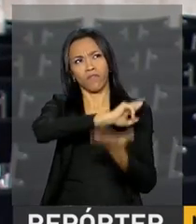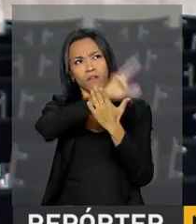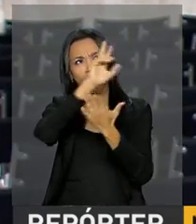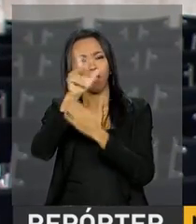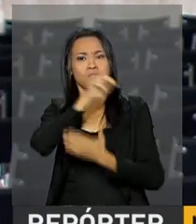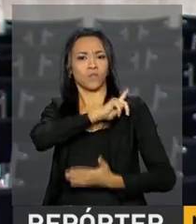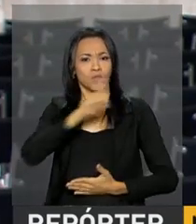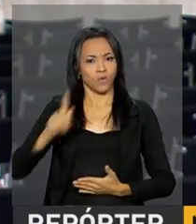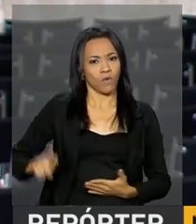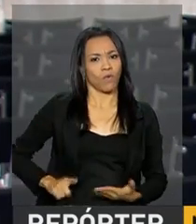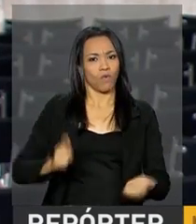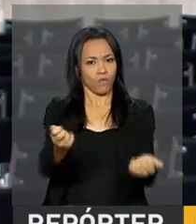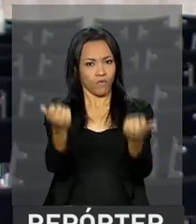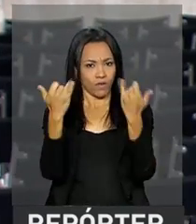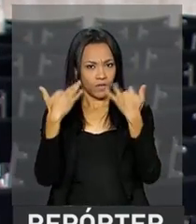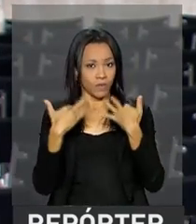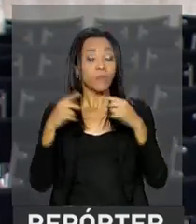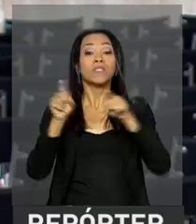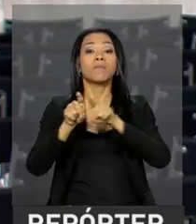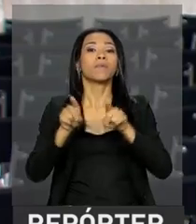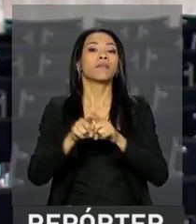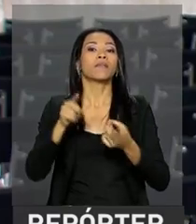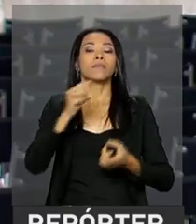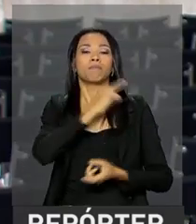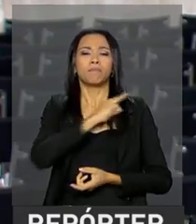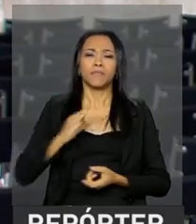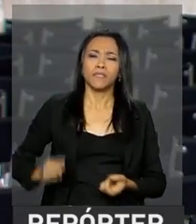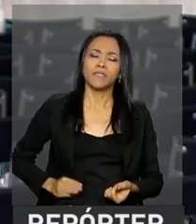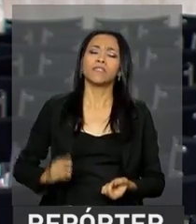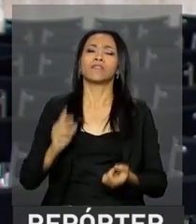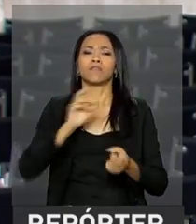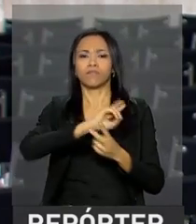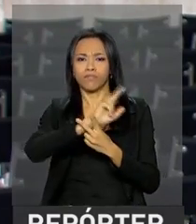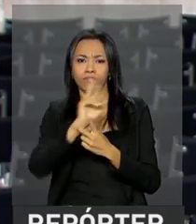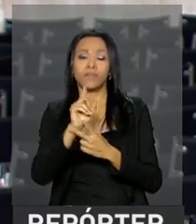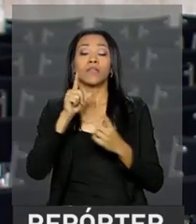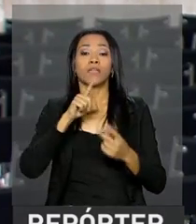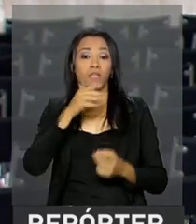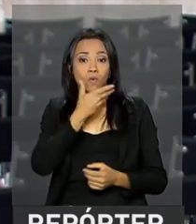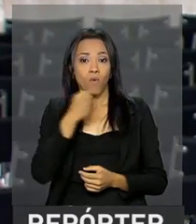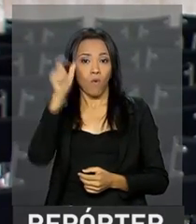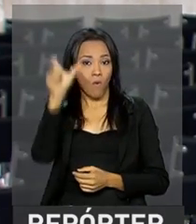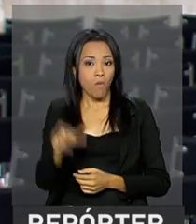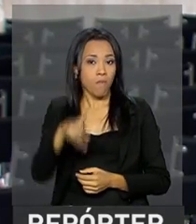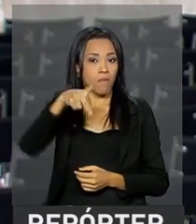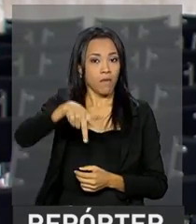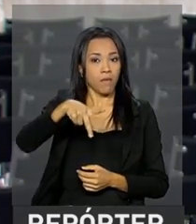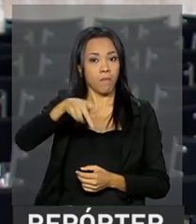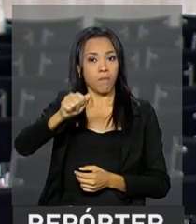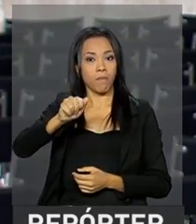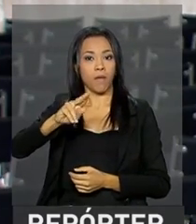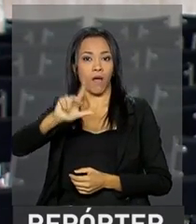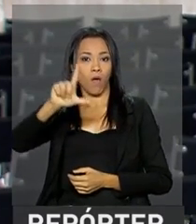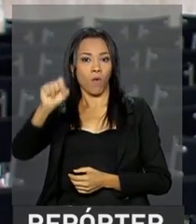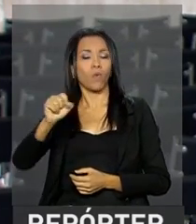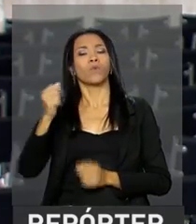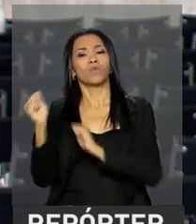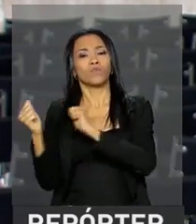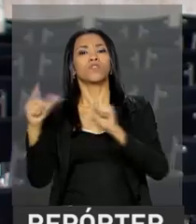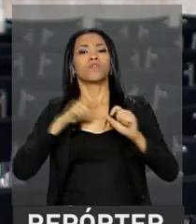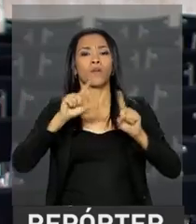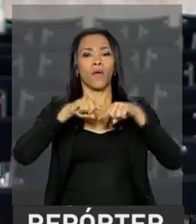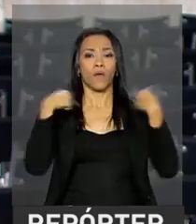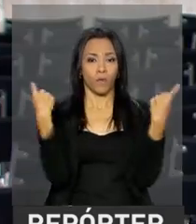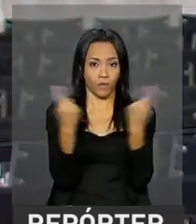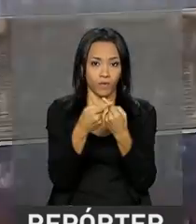ministros e o presidente do bnds paulo rabelo esteve lá no palácio do alvorada o presidente